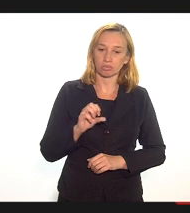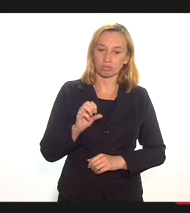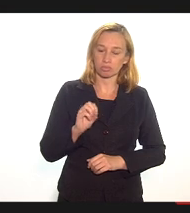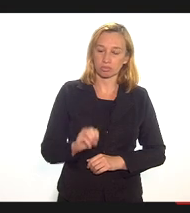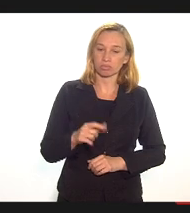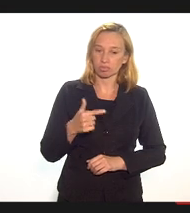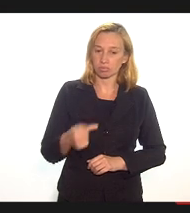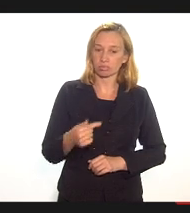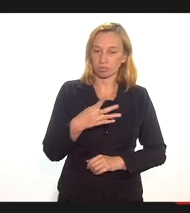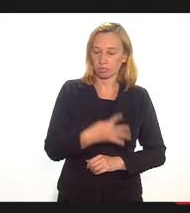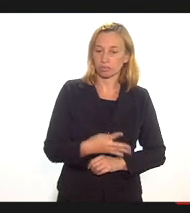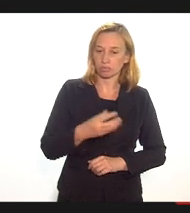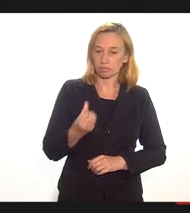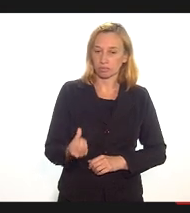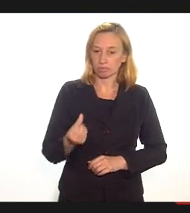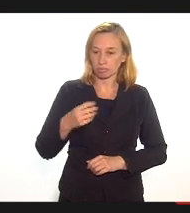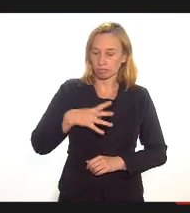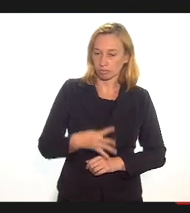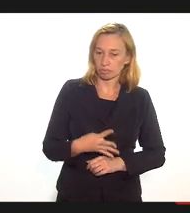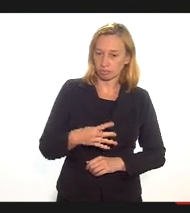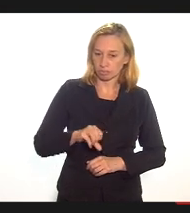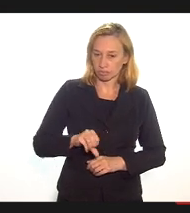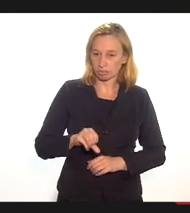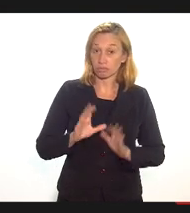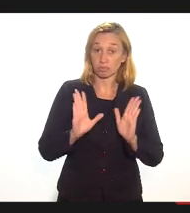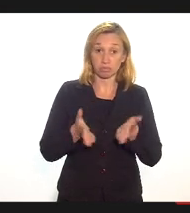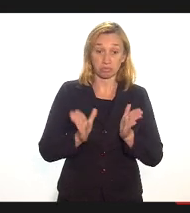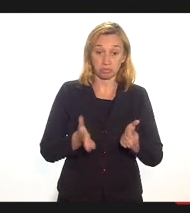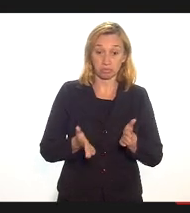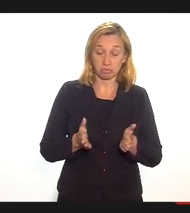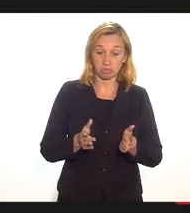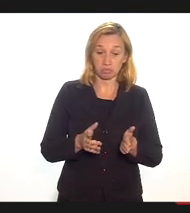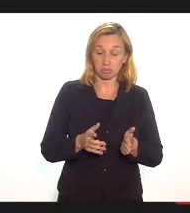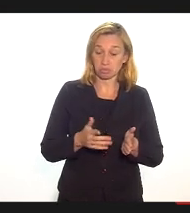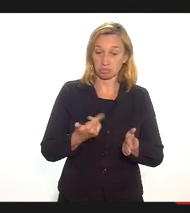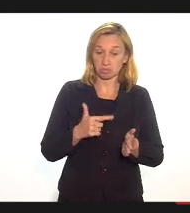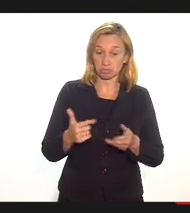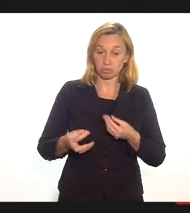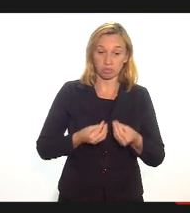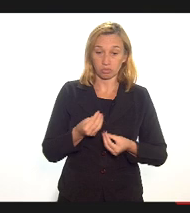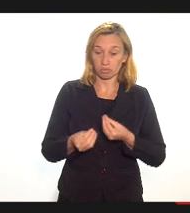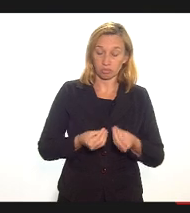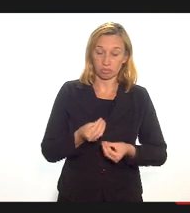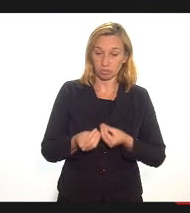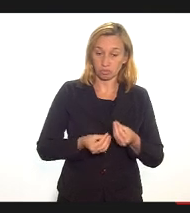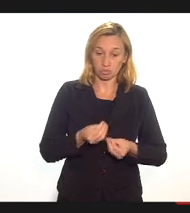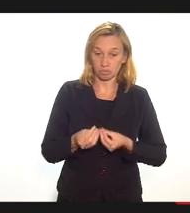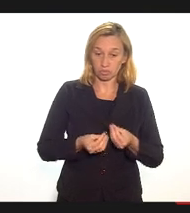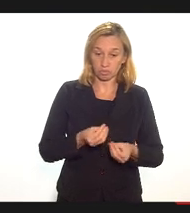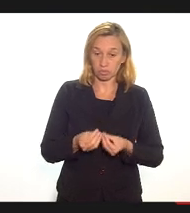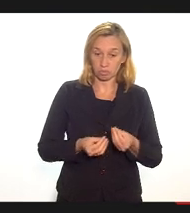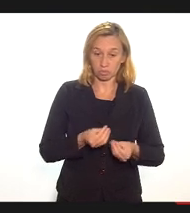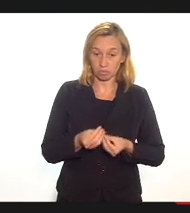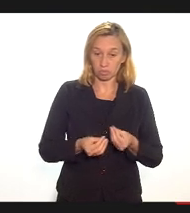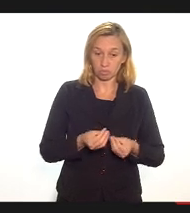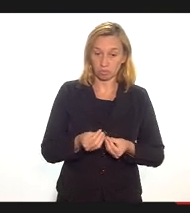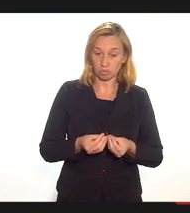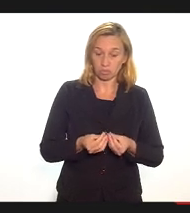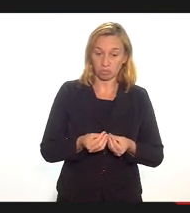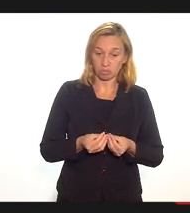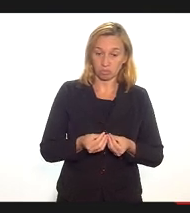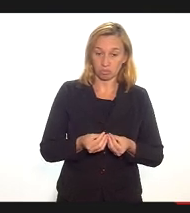307-4269, que hoje se encontra indisponível à consulta, inclusive da própria coordenação de gestão de